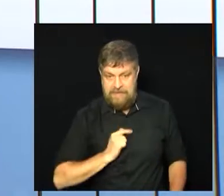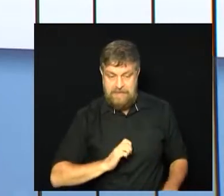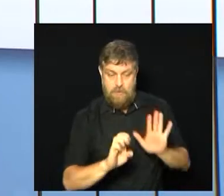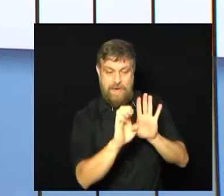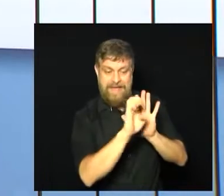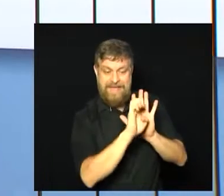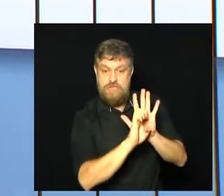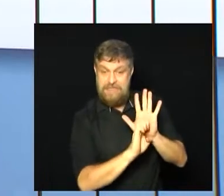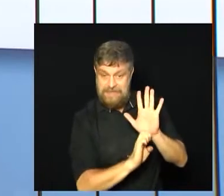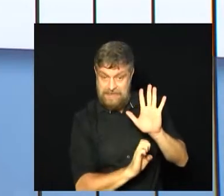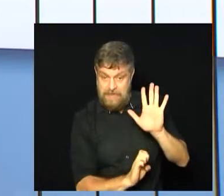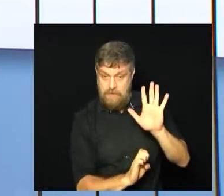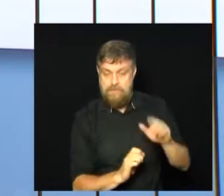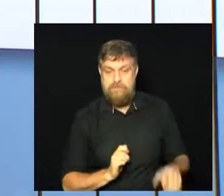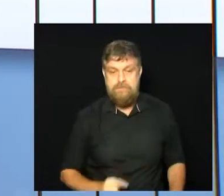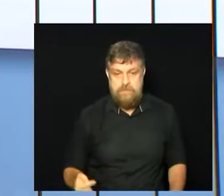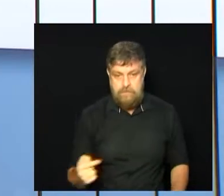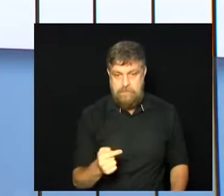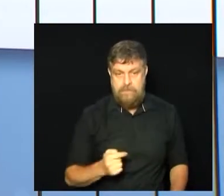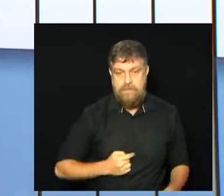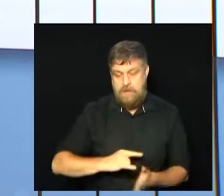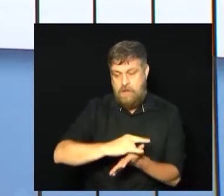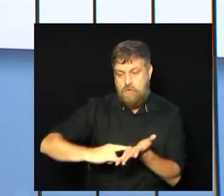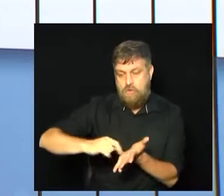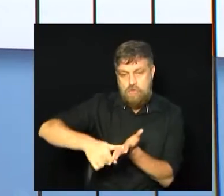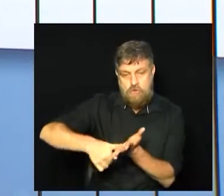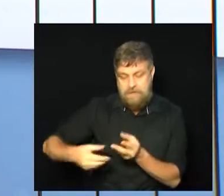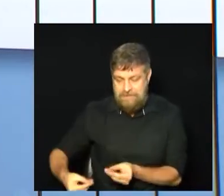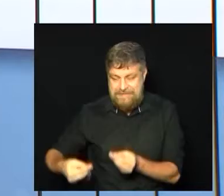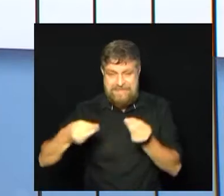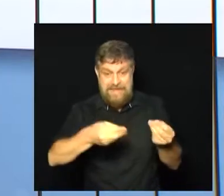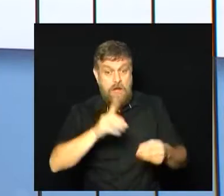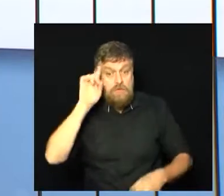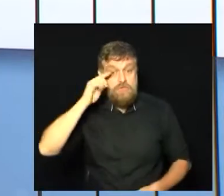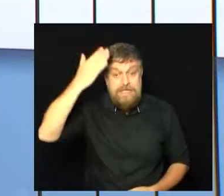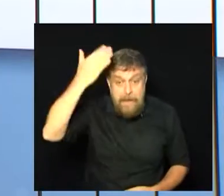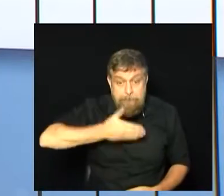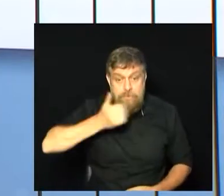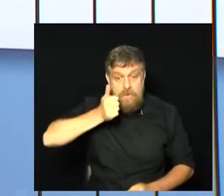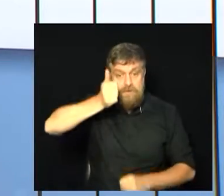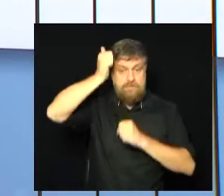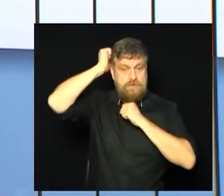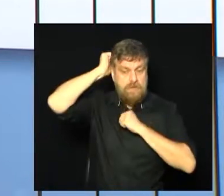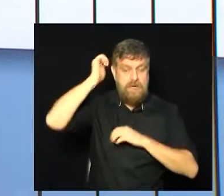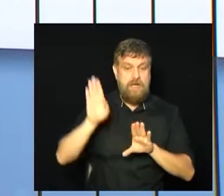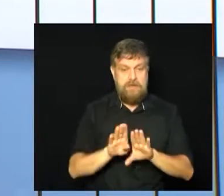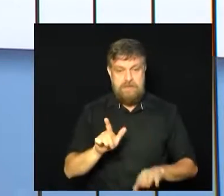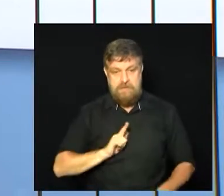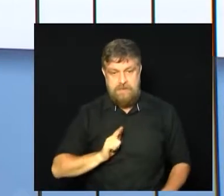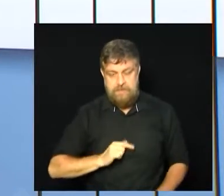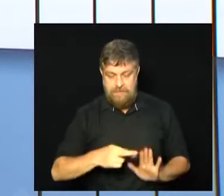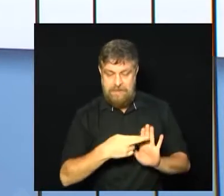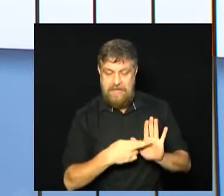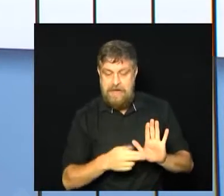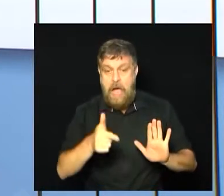edital, tá? E esse documento vai ser entregue no dia da prova do vestibular. Outro pré-requisito